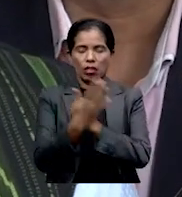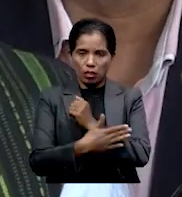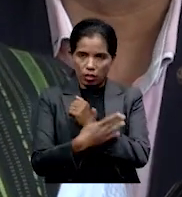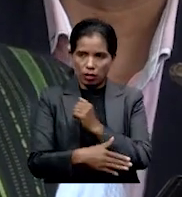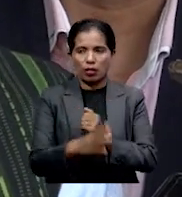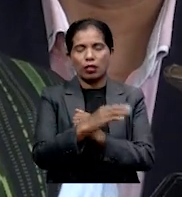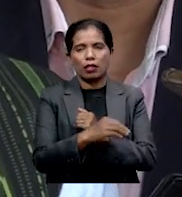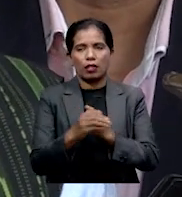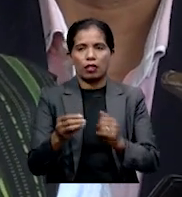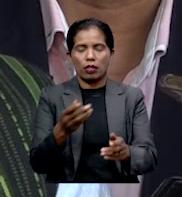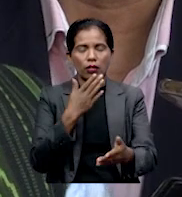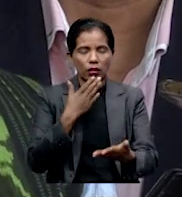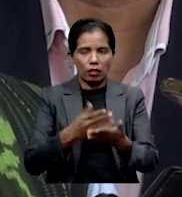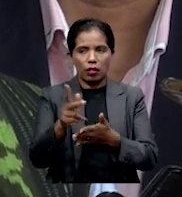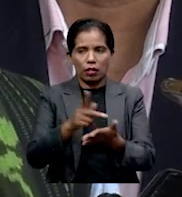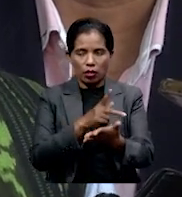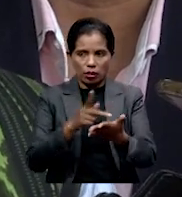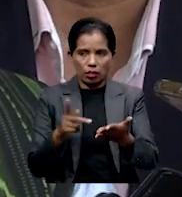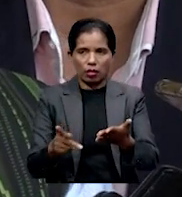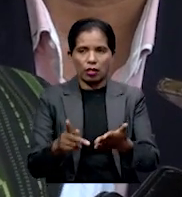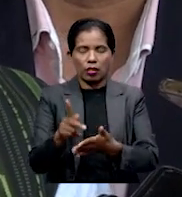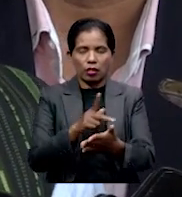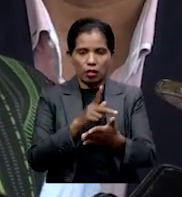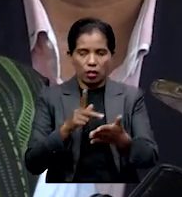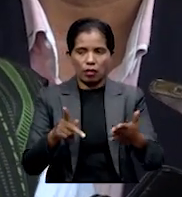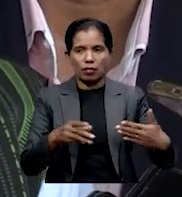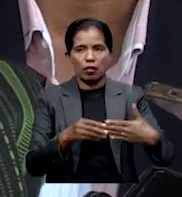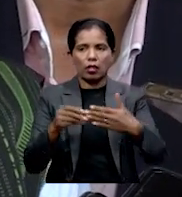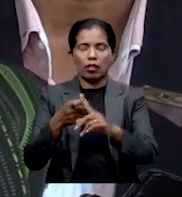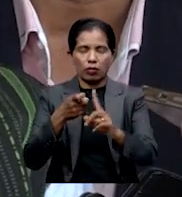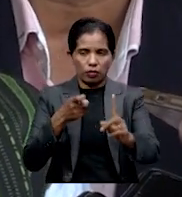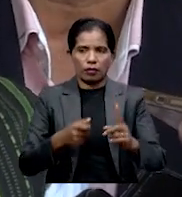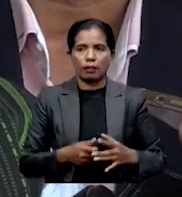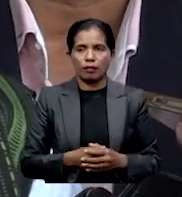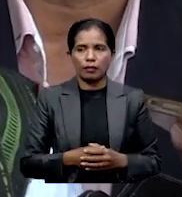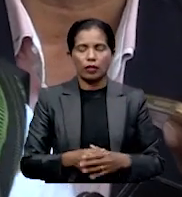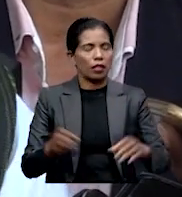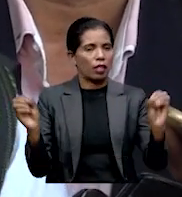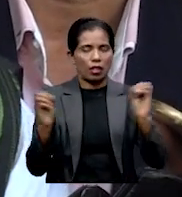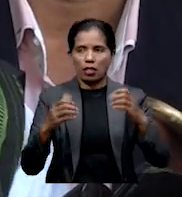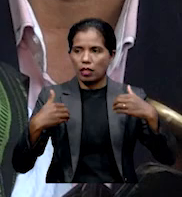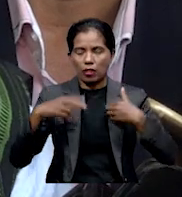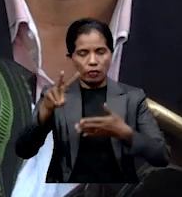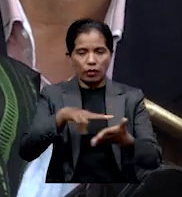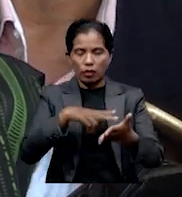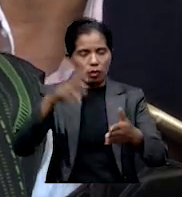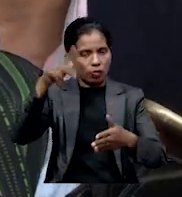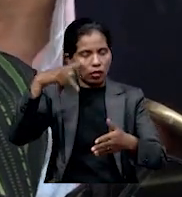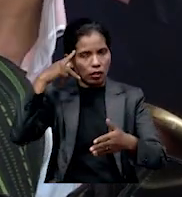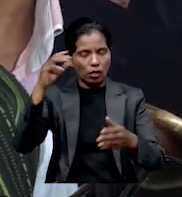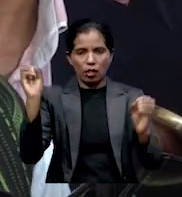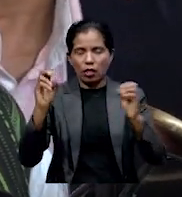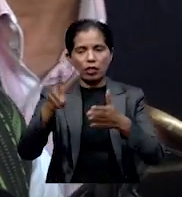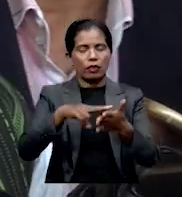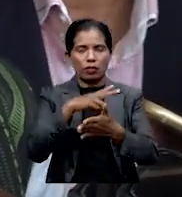a criminalidade não significa crime organizado e lá ia violência política lá ia violência